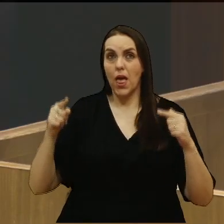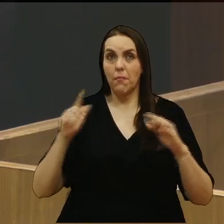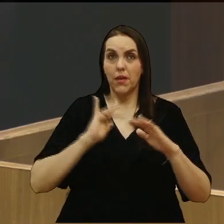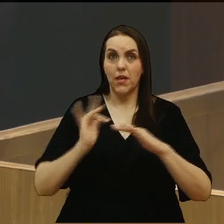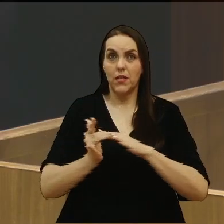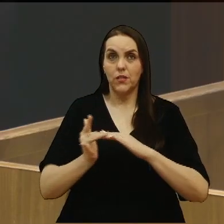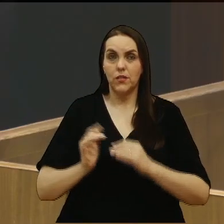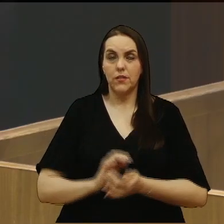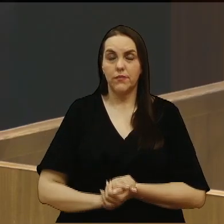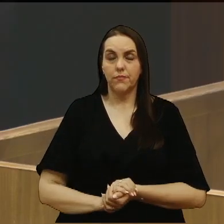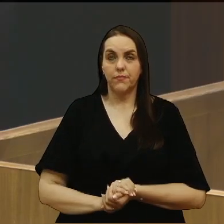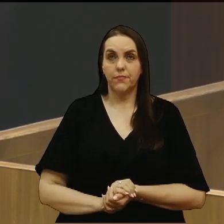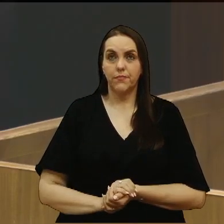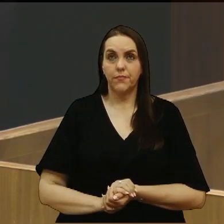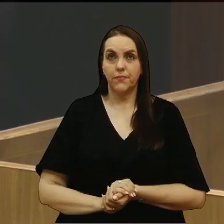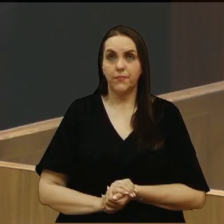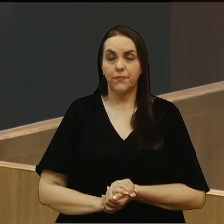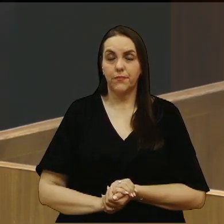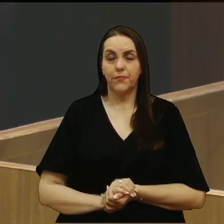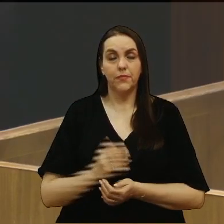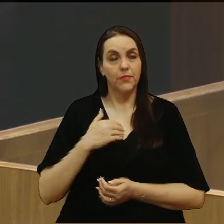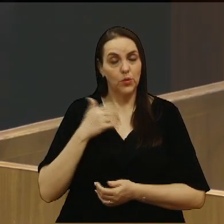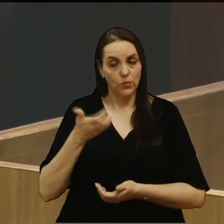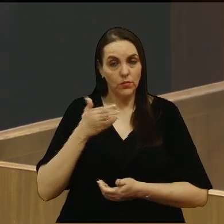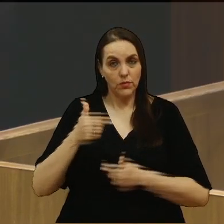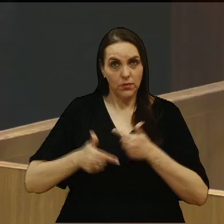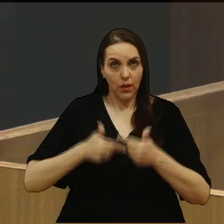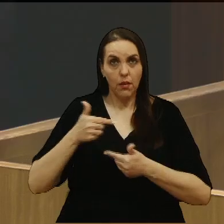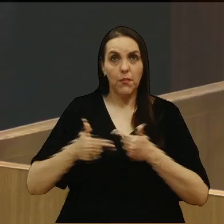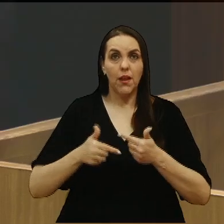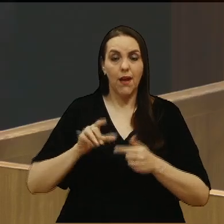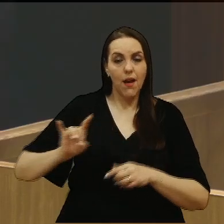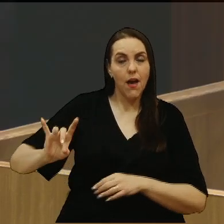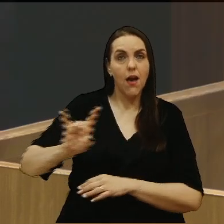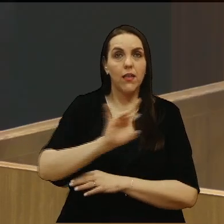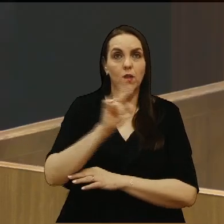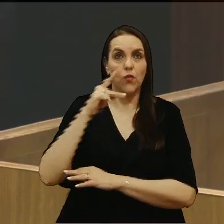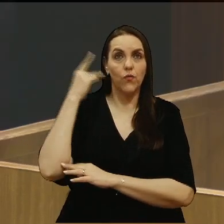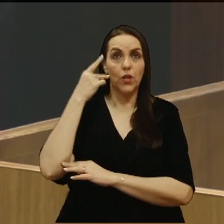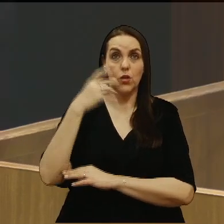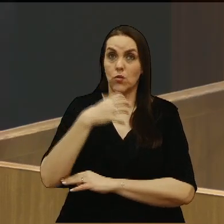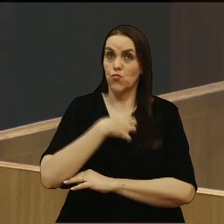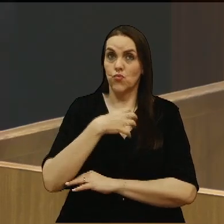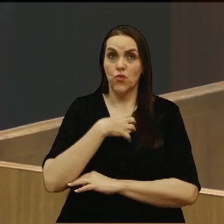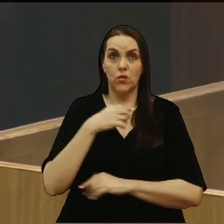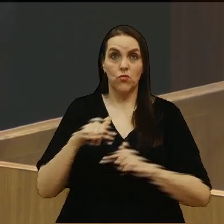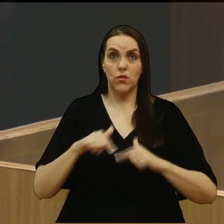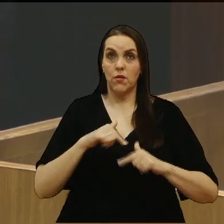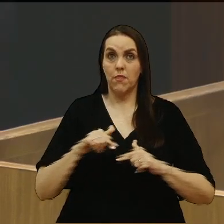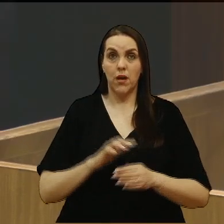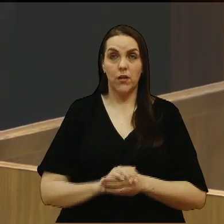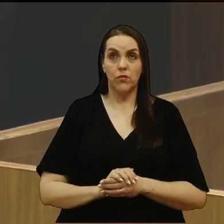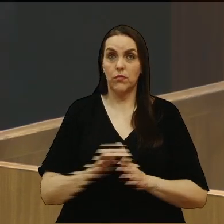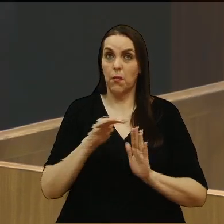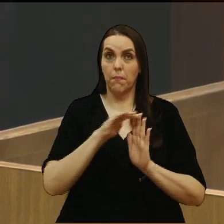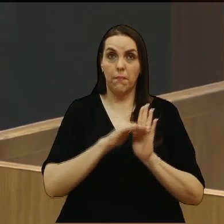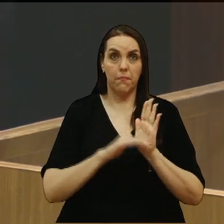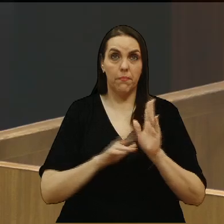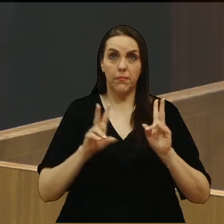sociais. Procuro trabalhar, assim como cada um dos vereadores tem sua forma de trabalhar, as suas